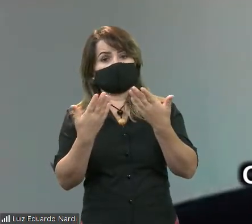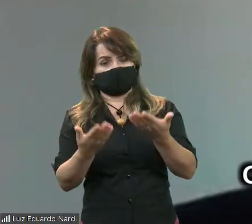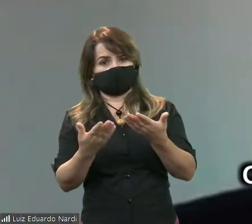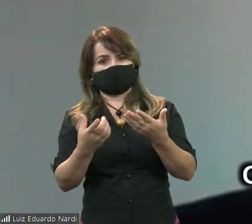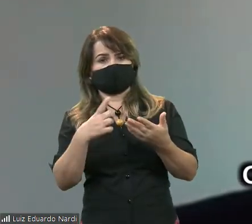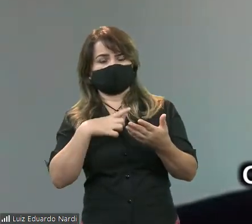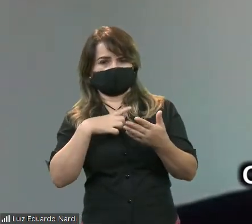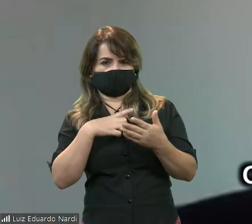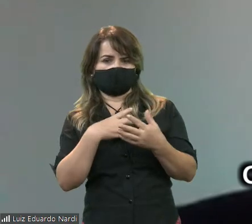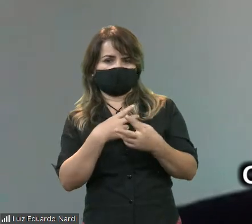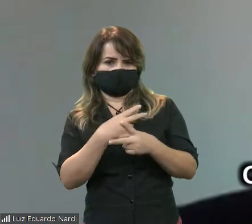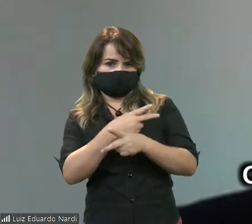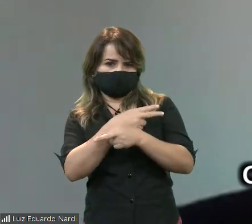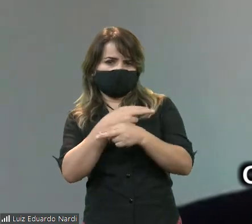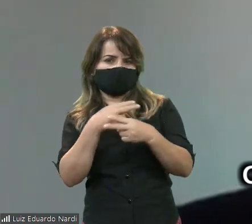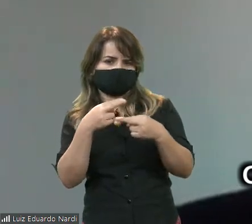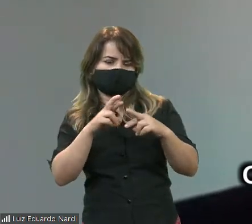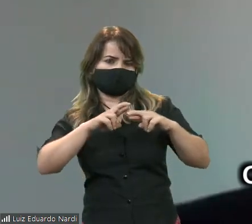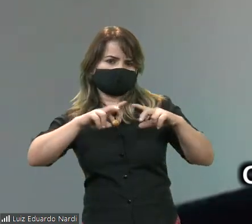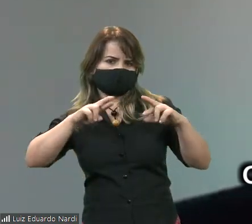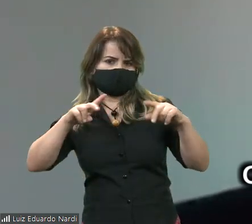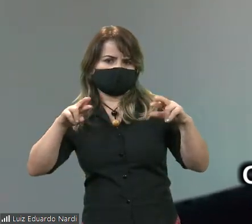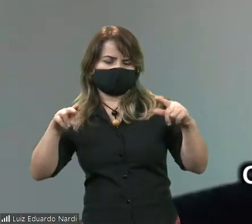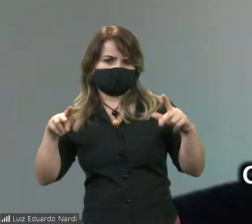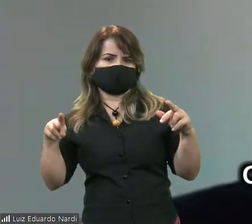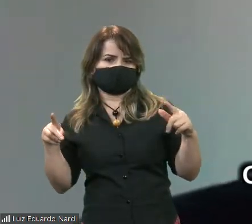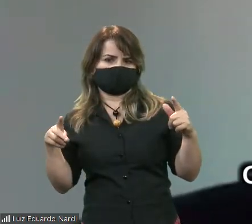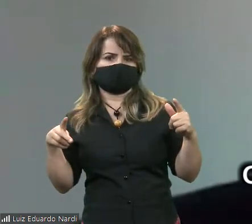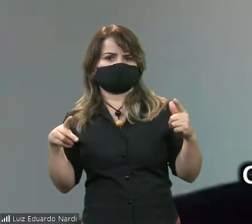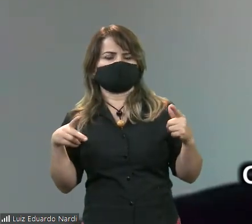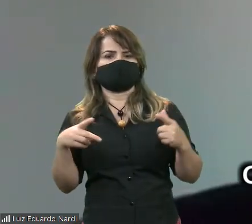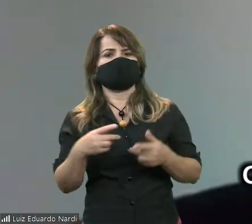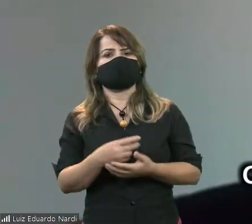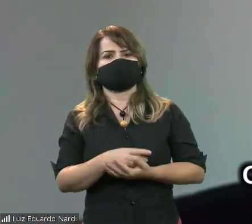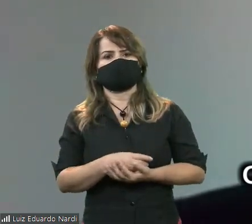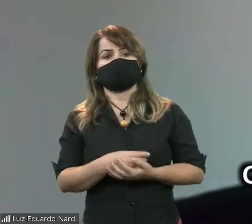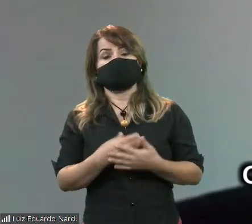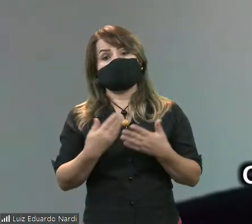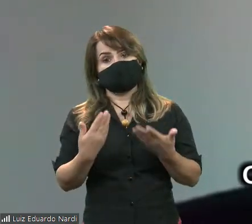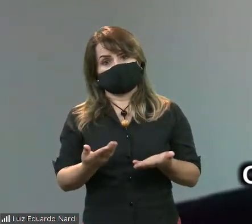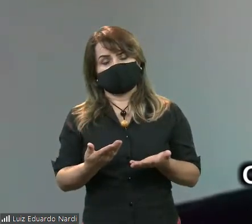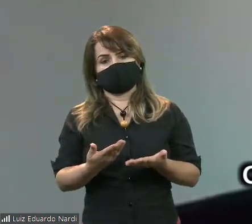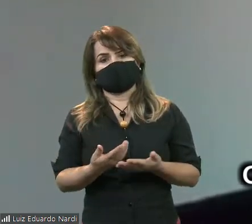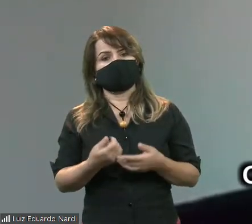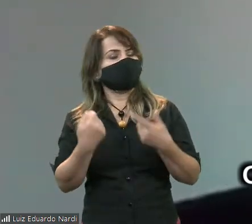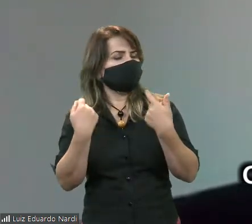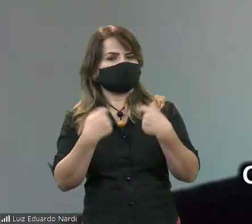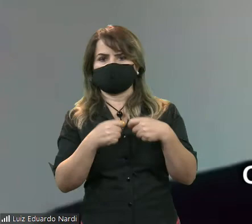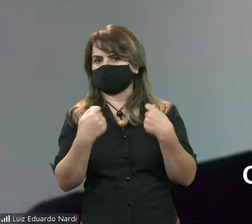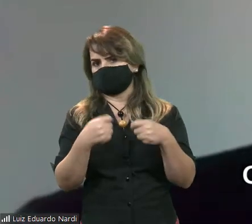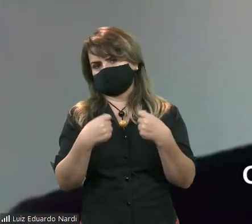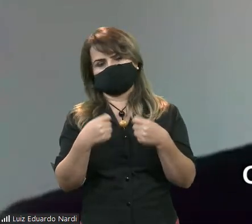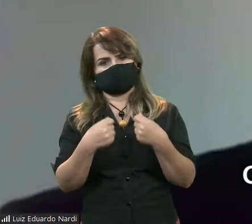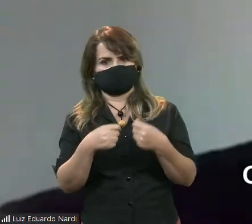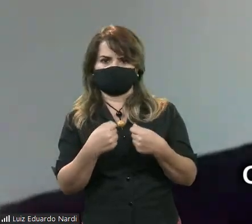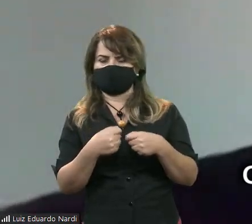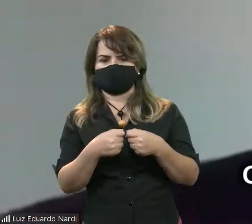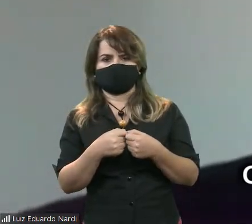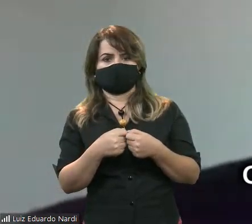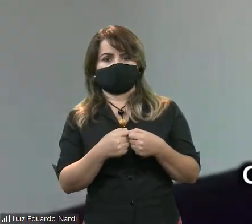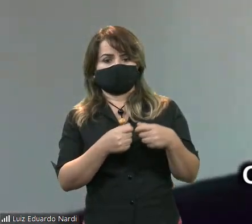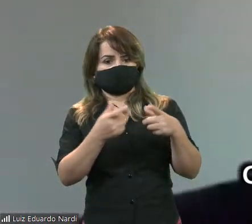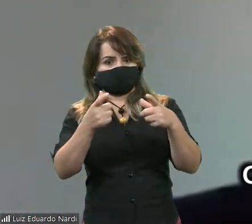tramitar uma autuação qualquer dessa natureza. Não é preciso isso. Isso não existe em nenhum